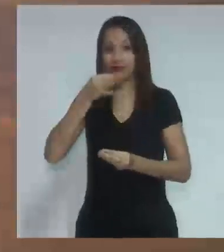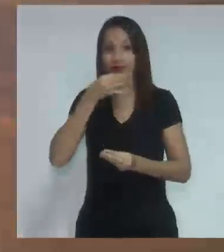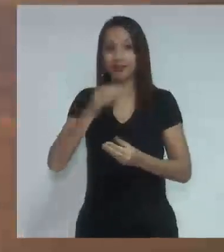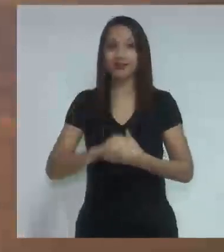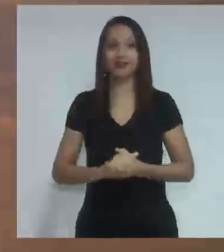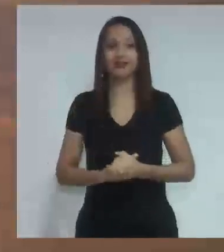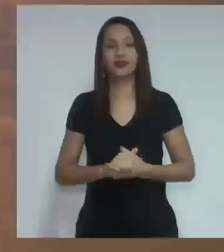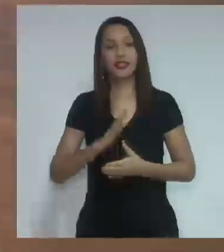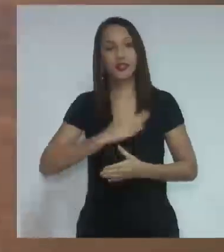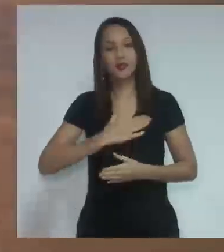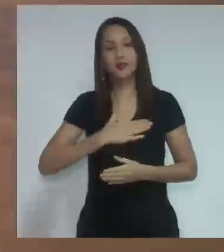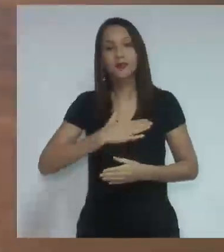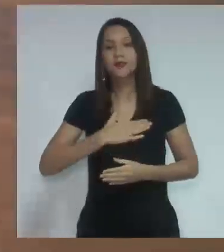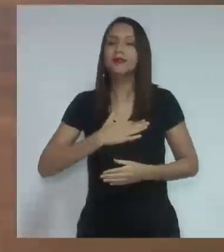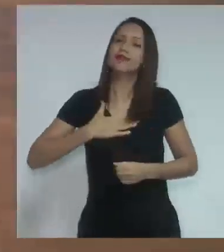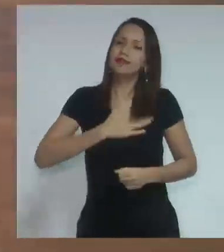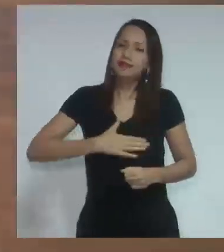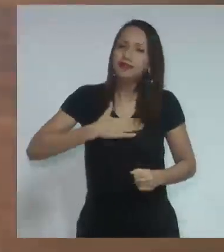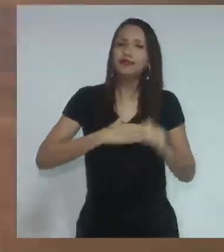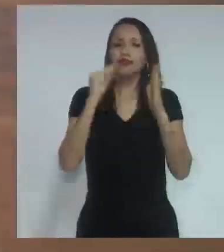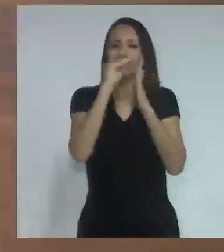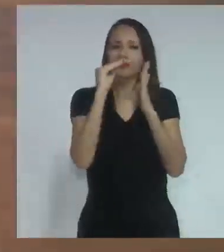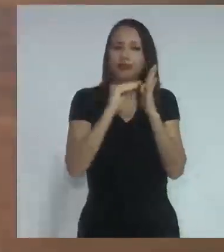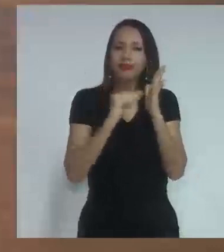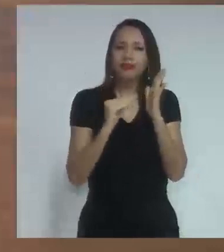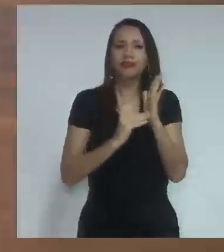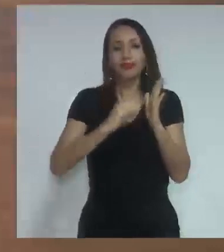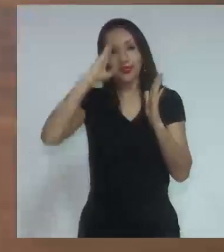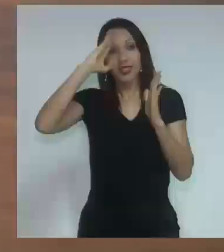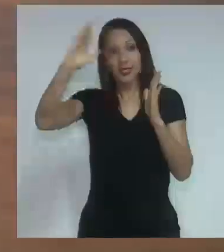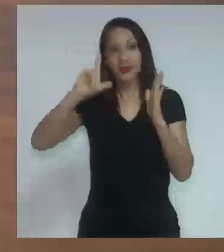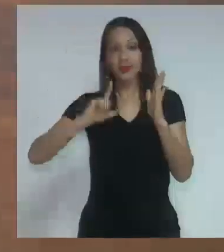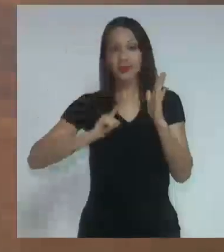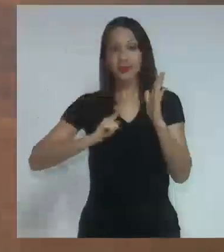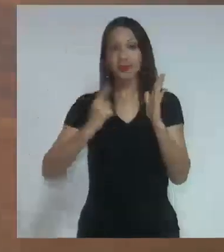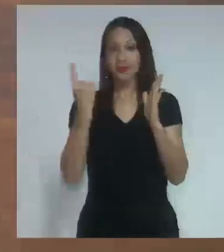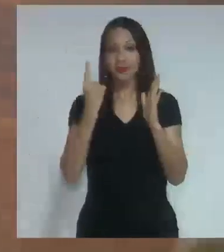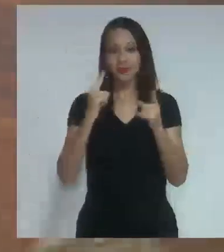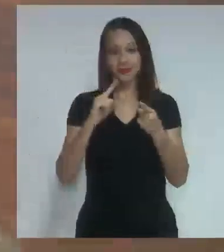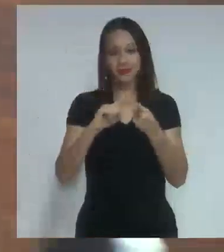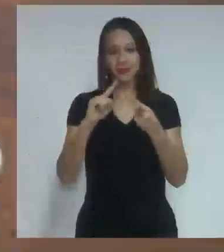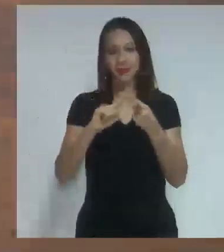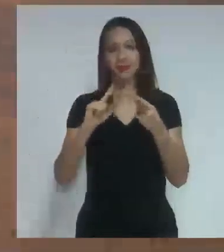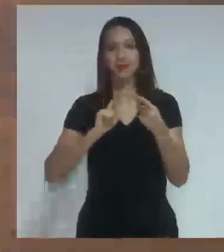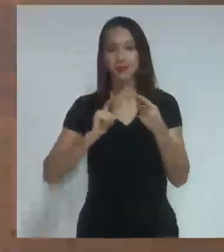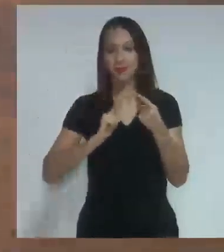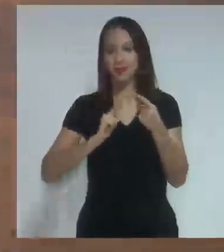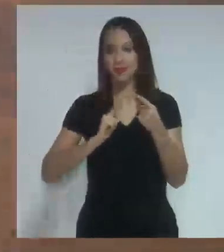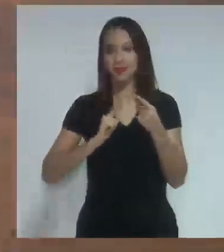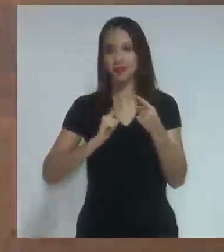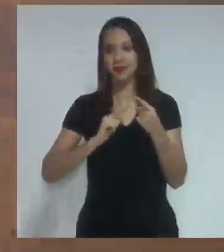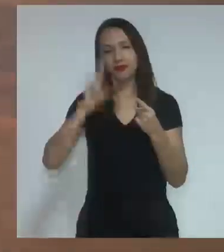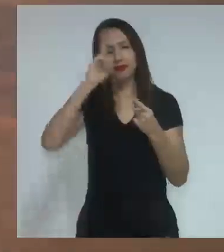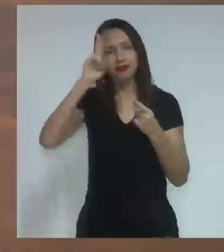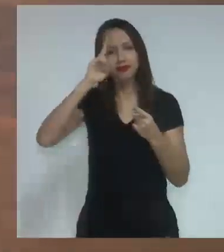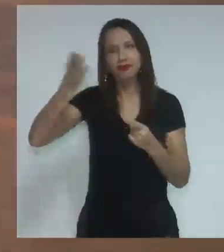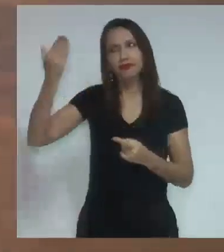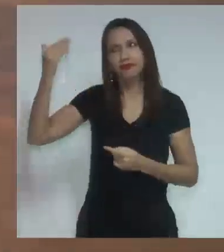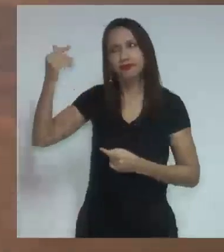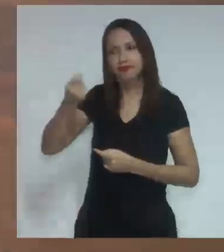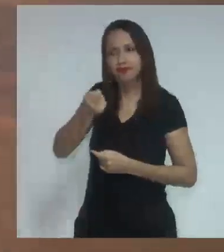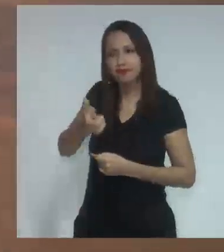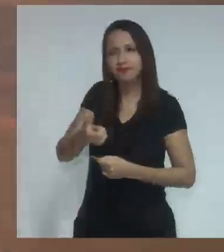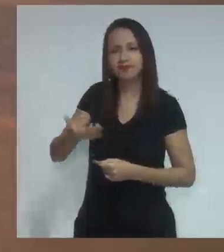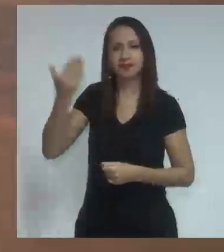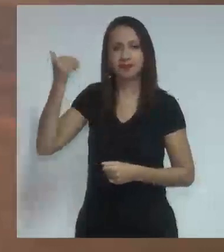mas tem alguns pontos que eu tenho que deixar registrado aqui. Primeiro, lembrando, há pouco tempo eu